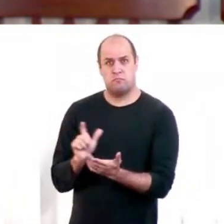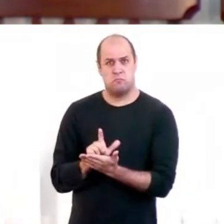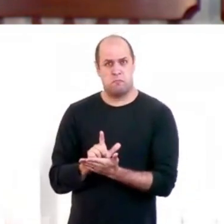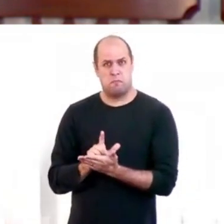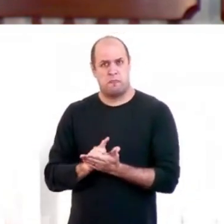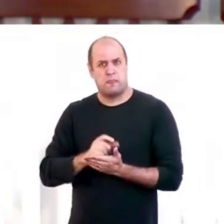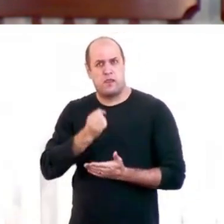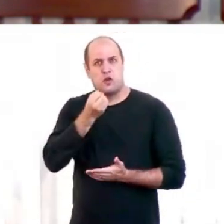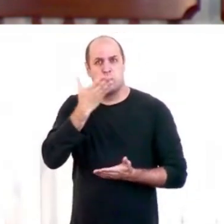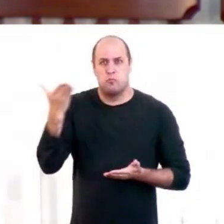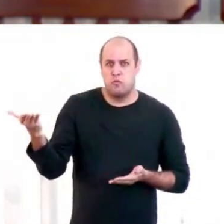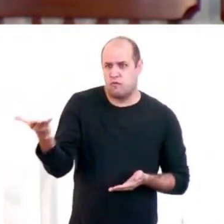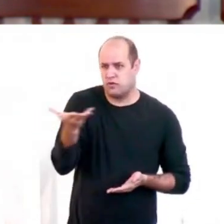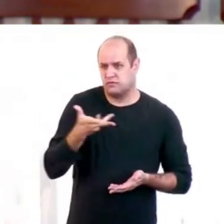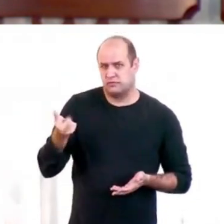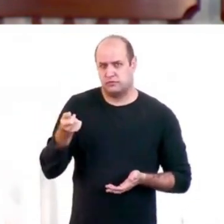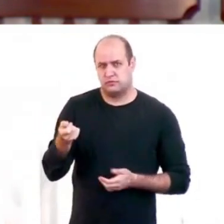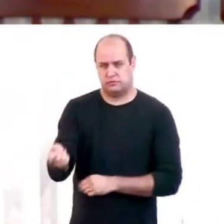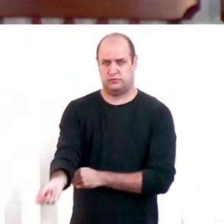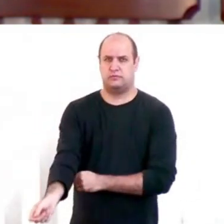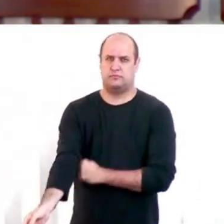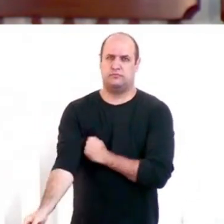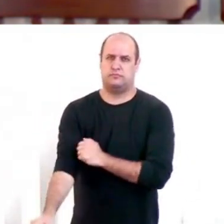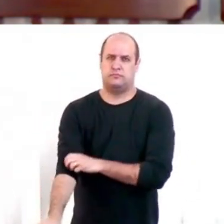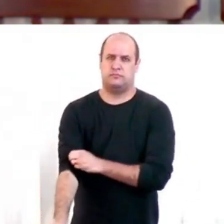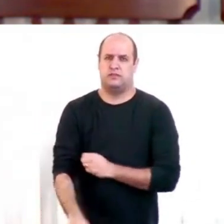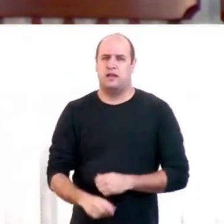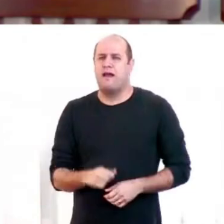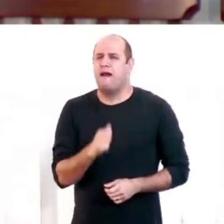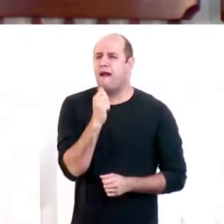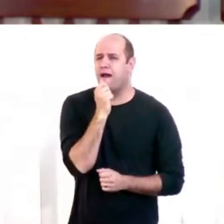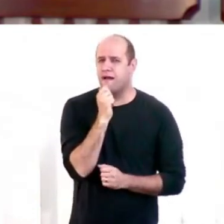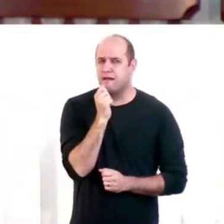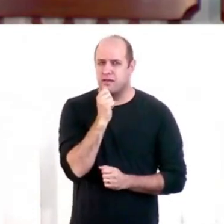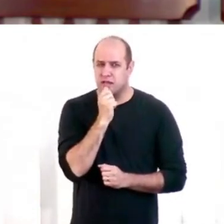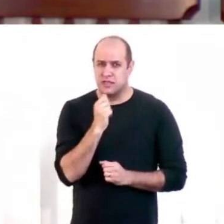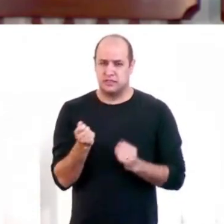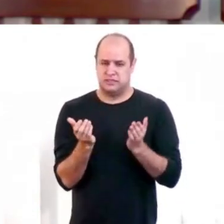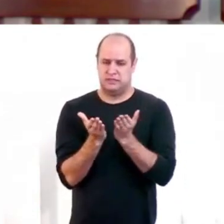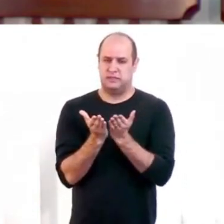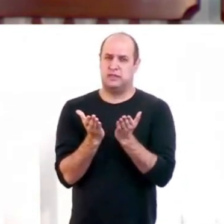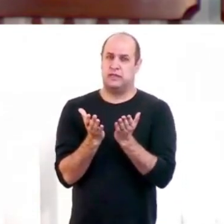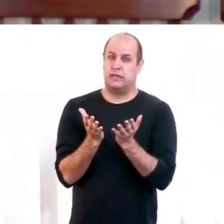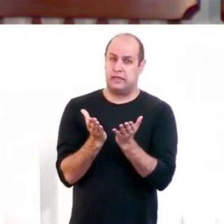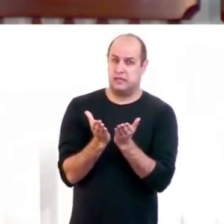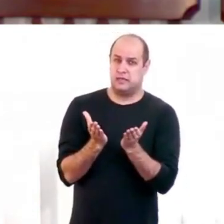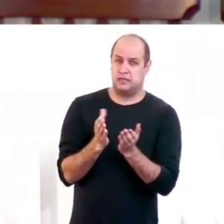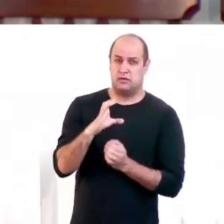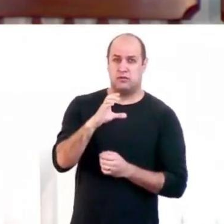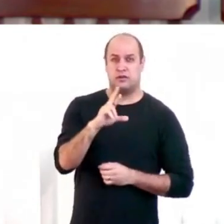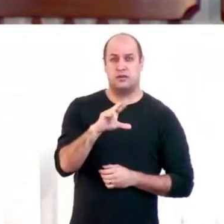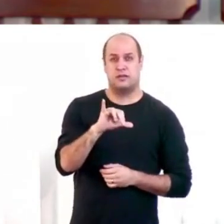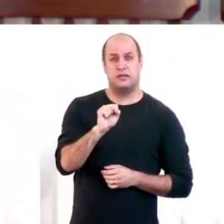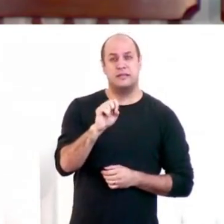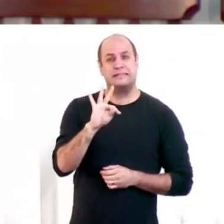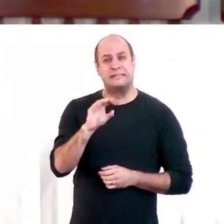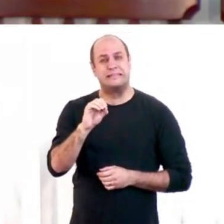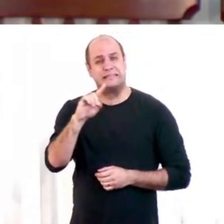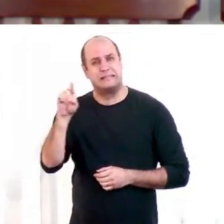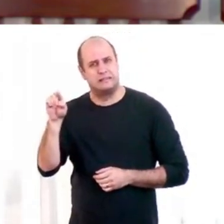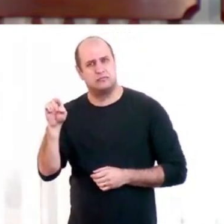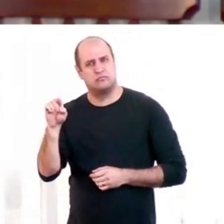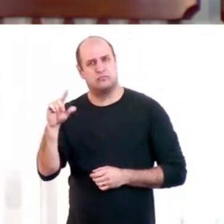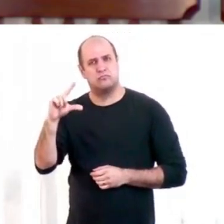um país que o índice de cristão ainda está por volta de 0,8%.